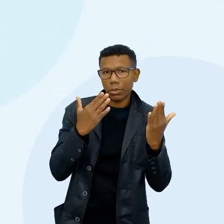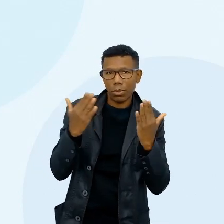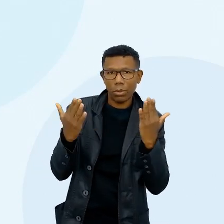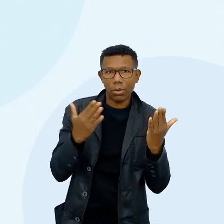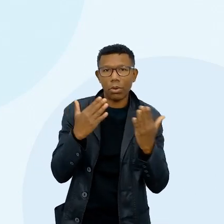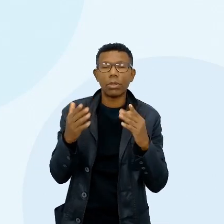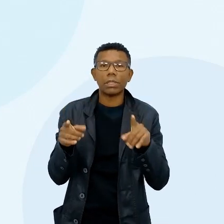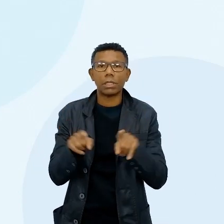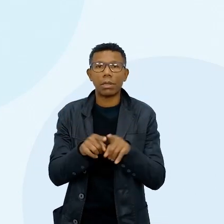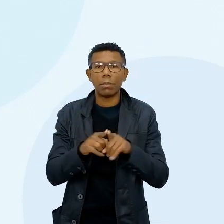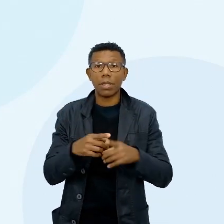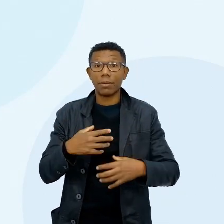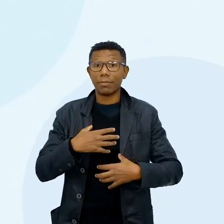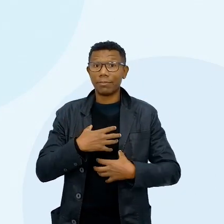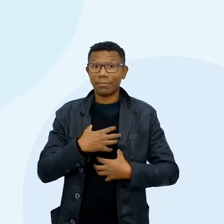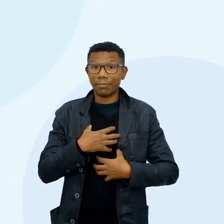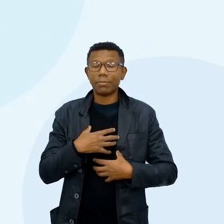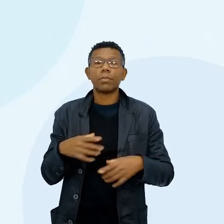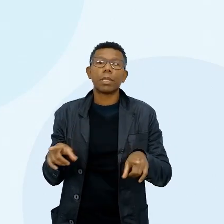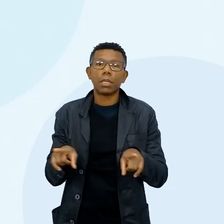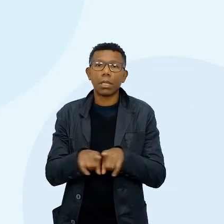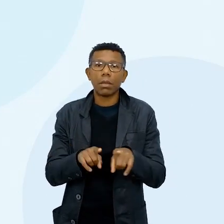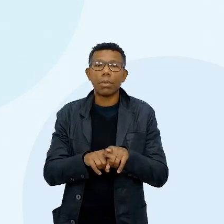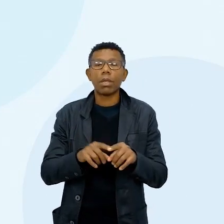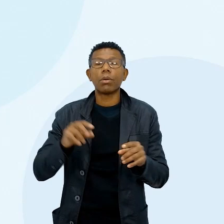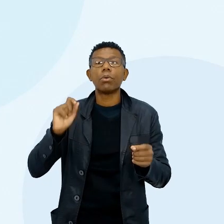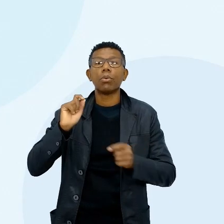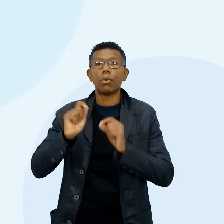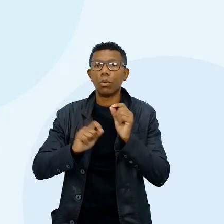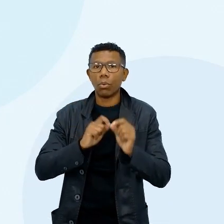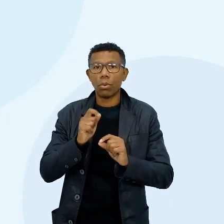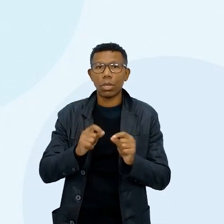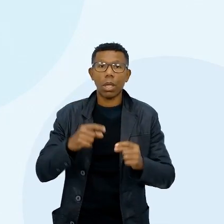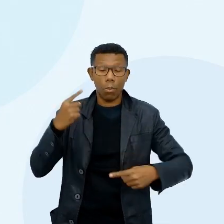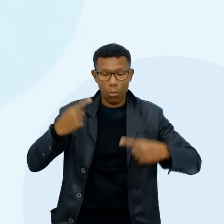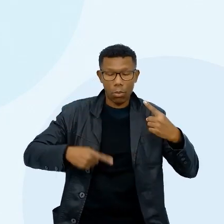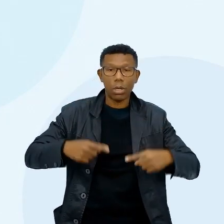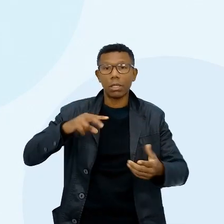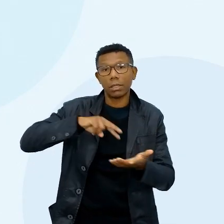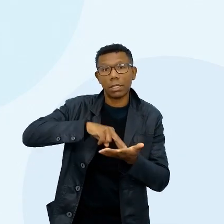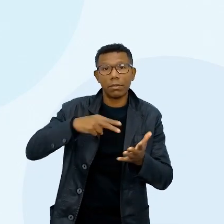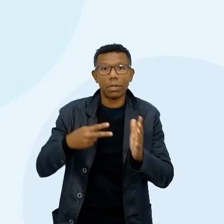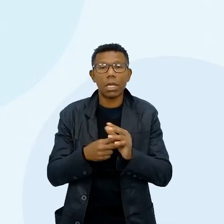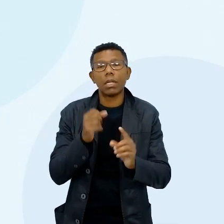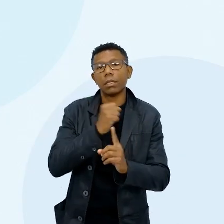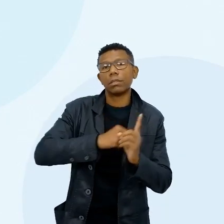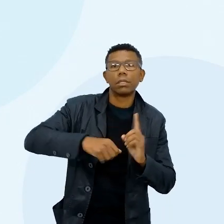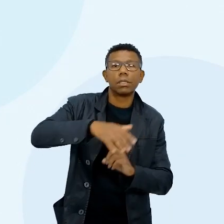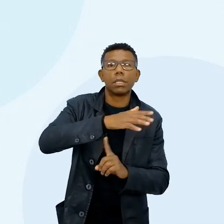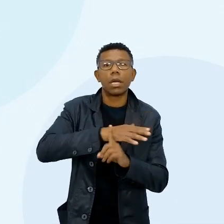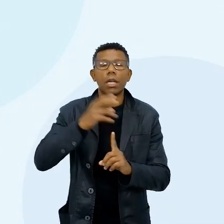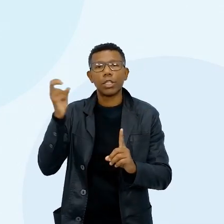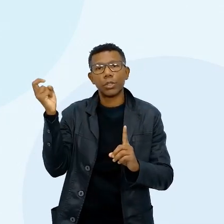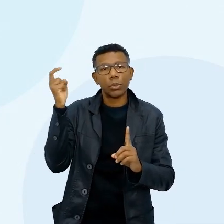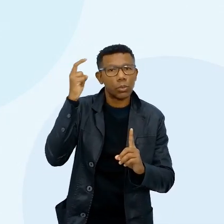e afetivas, bem como seus significados e usos políticos, sociais, culturais, discutindo e